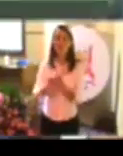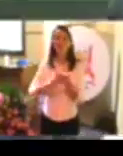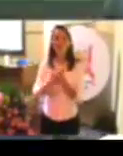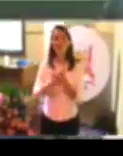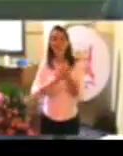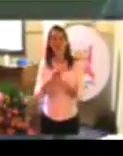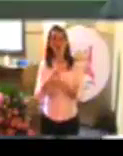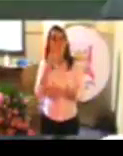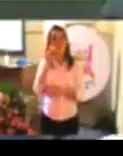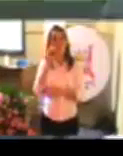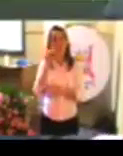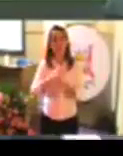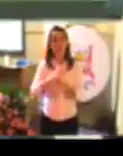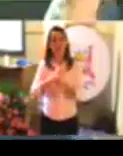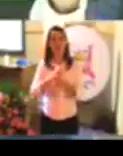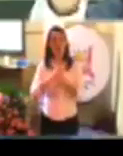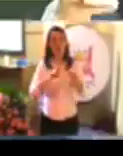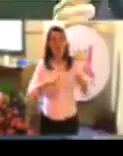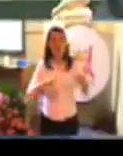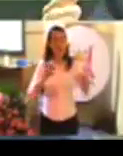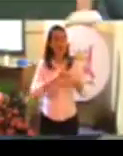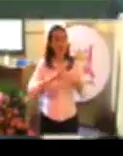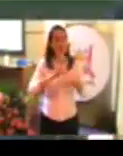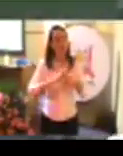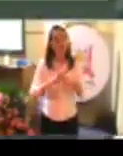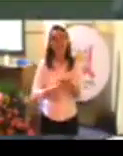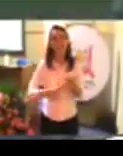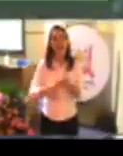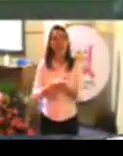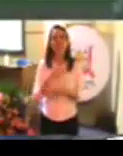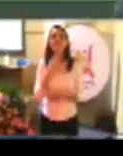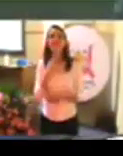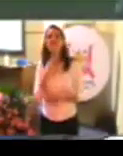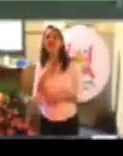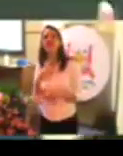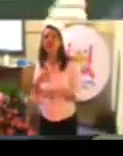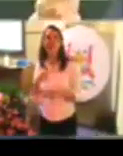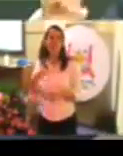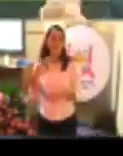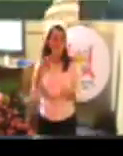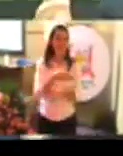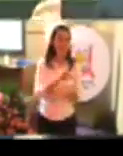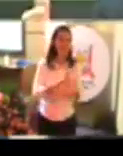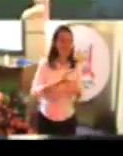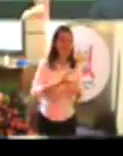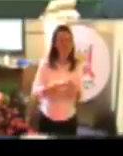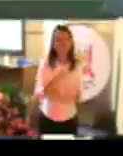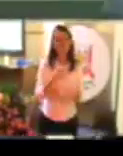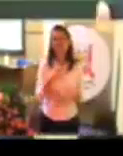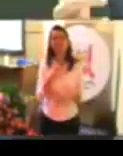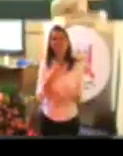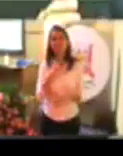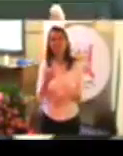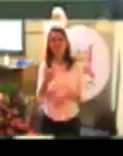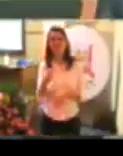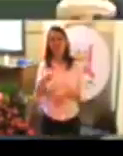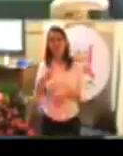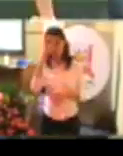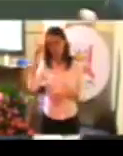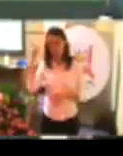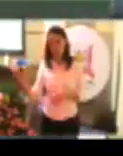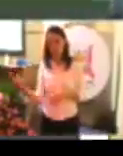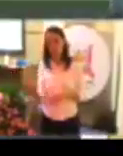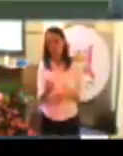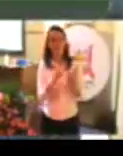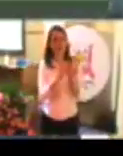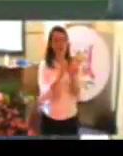20 anos na Câmara Municipal, totalmente desmotivado. O sujeito ia para a Câmara Municipal ou